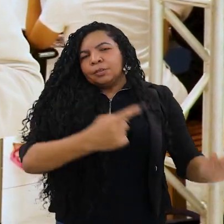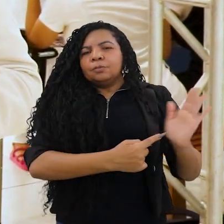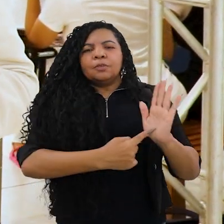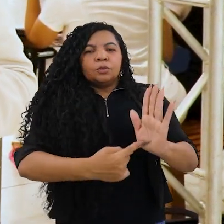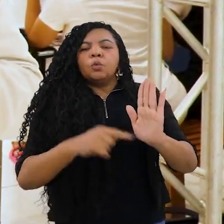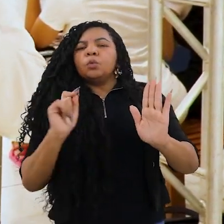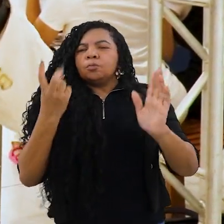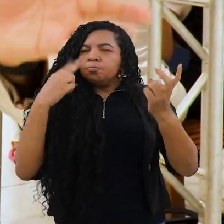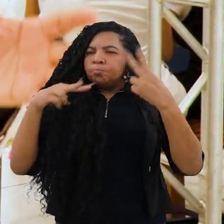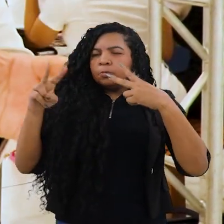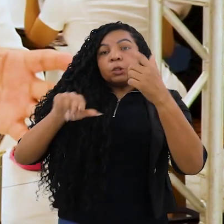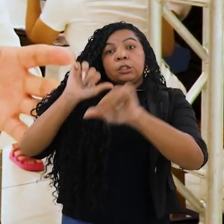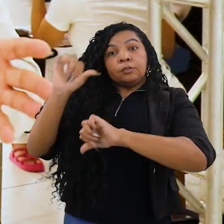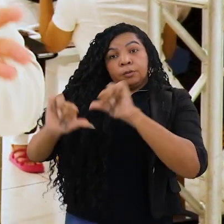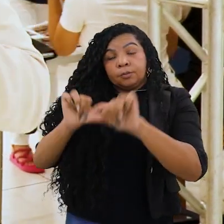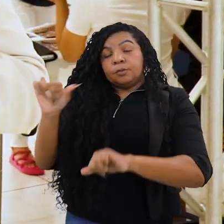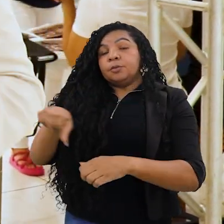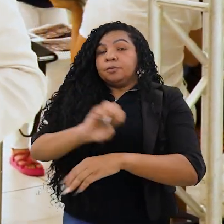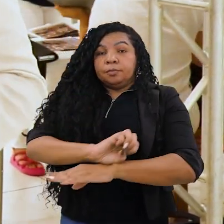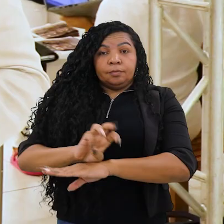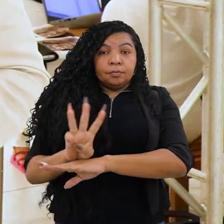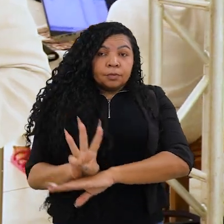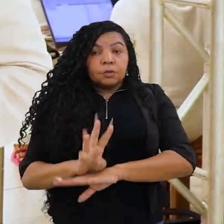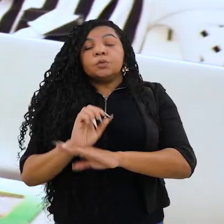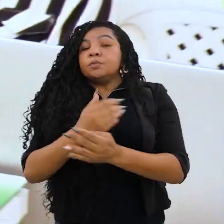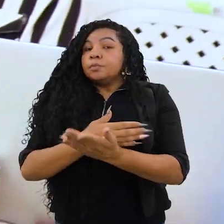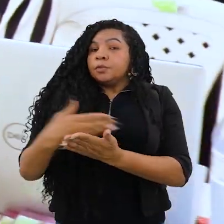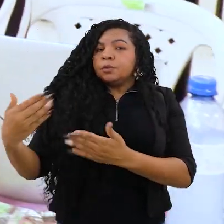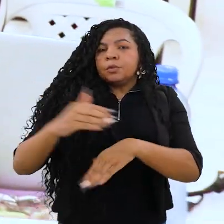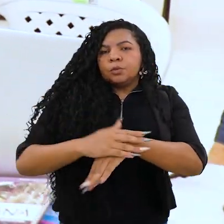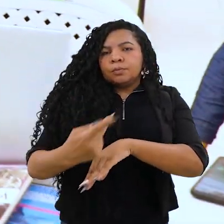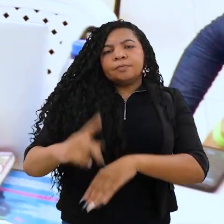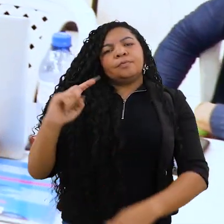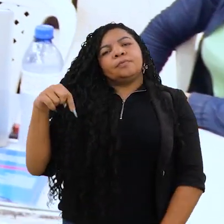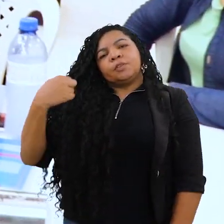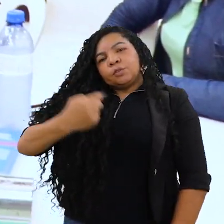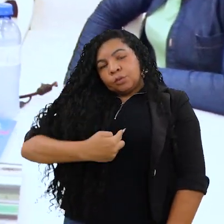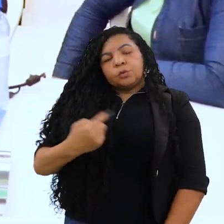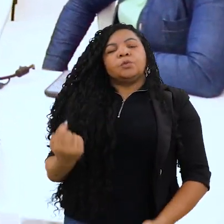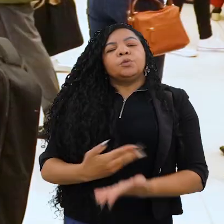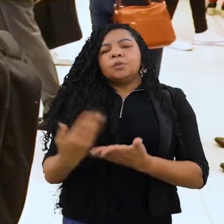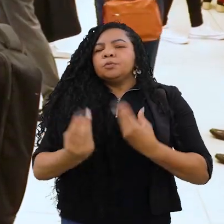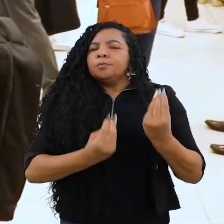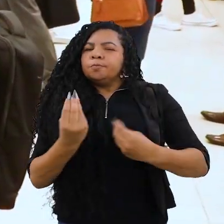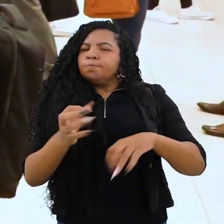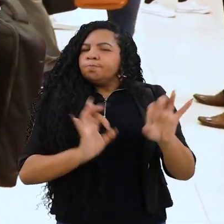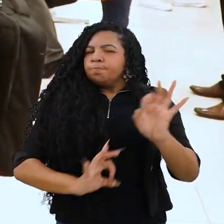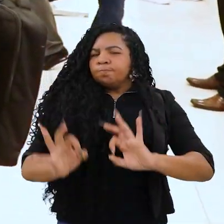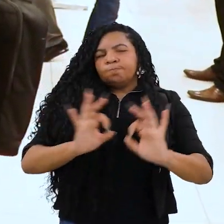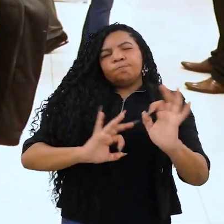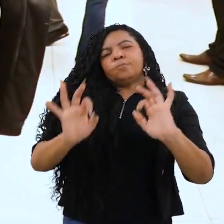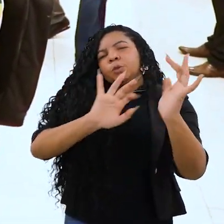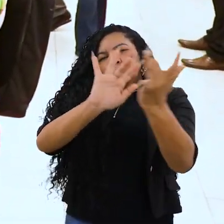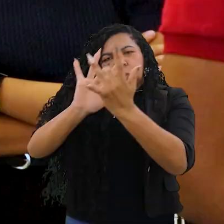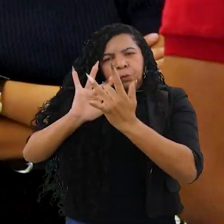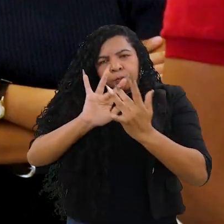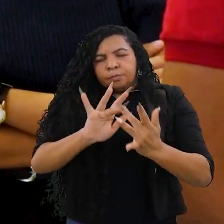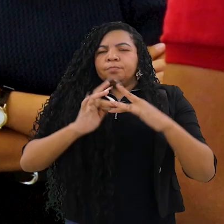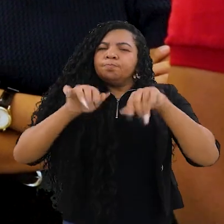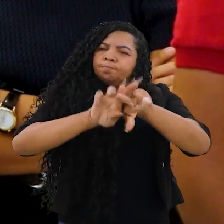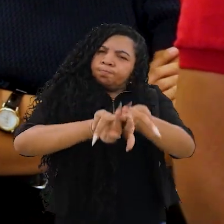sejam apresentadas as visões transformadoras da UEMA e a partir do que nós fazemos, como que nós